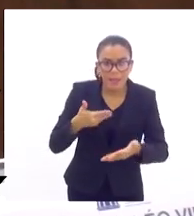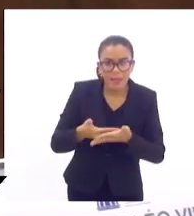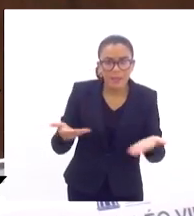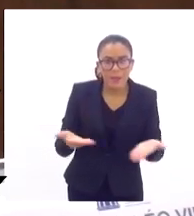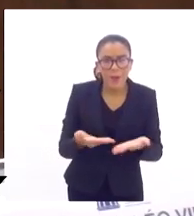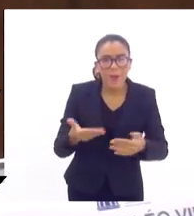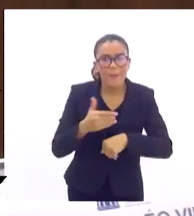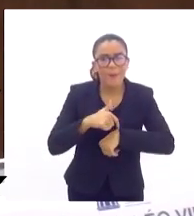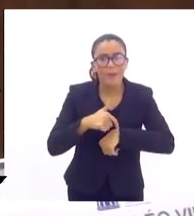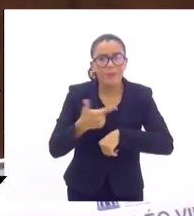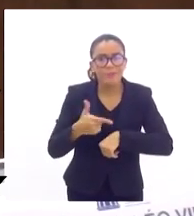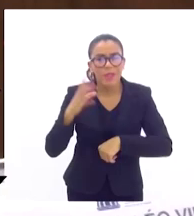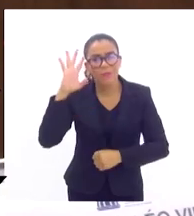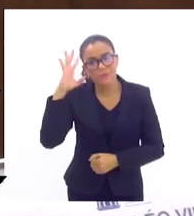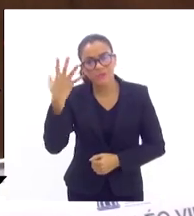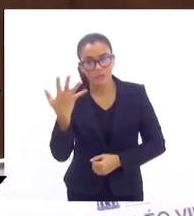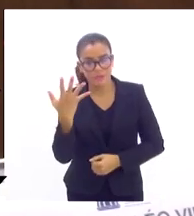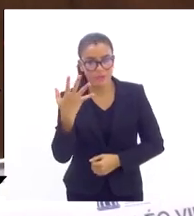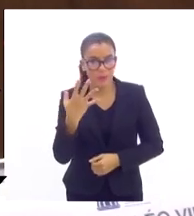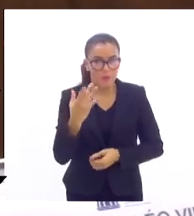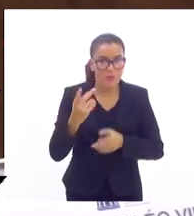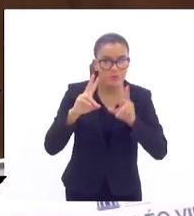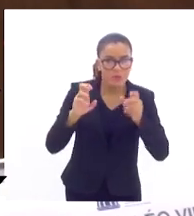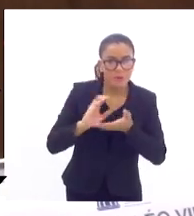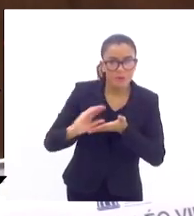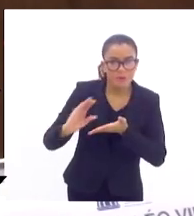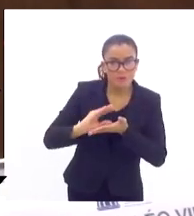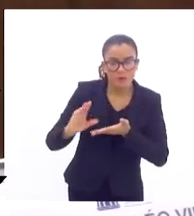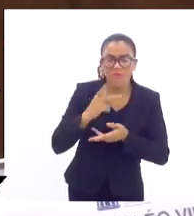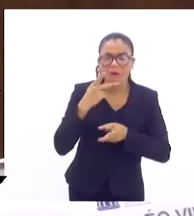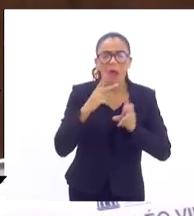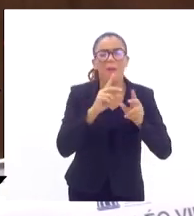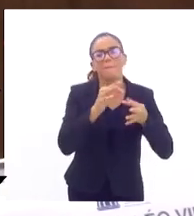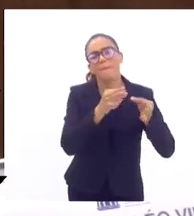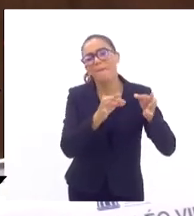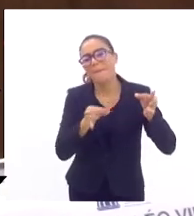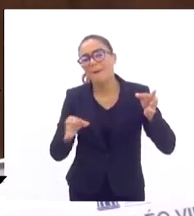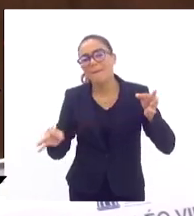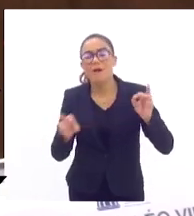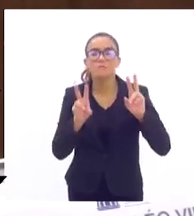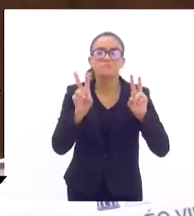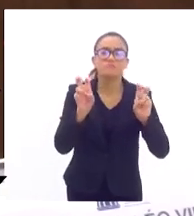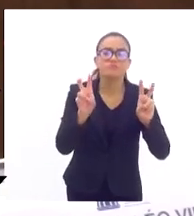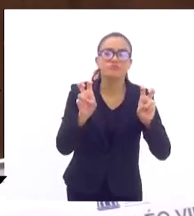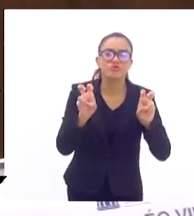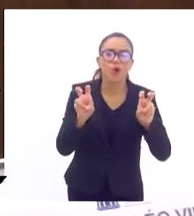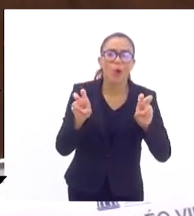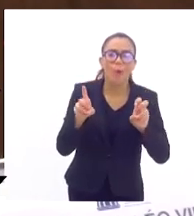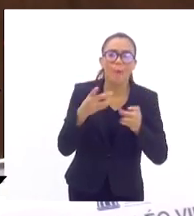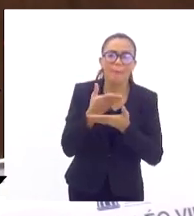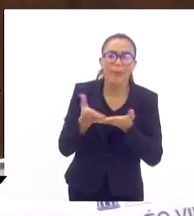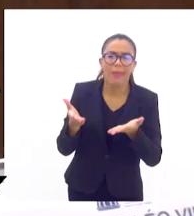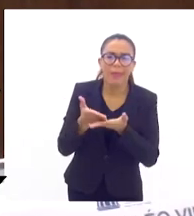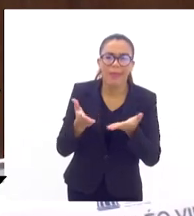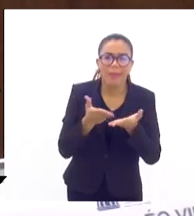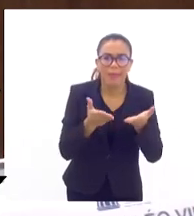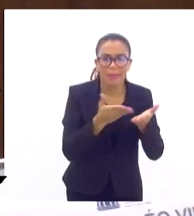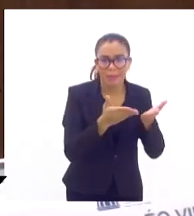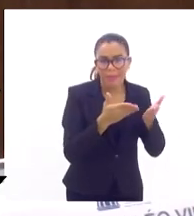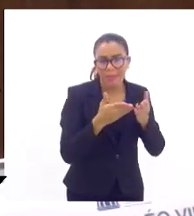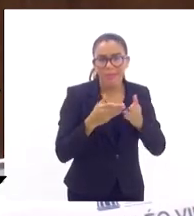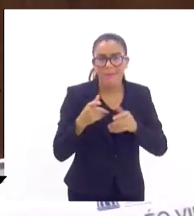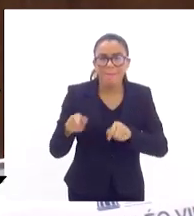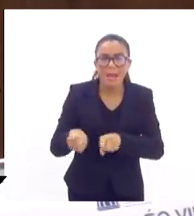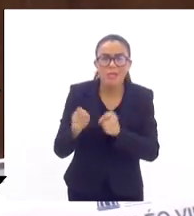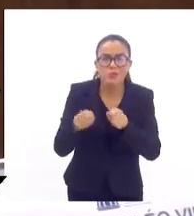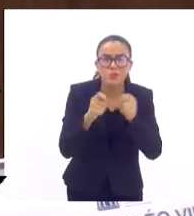um horizonte sobre esse plano de investimento. Fala-se muito, inclusive, sobre essa questão das perdas de São Gonçalo, mas as perdas de São